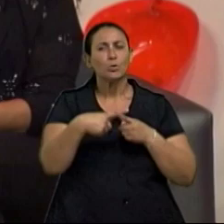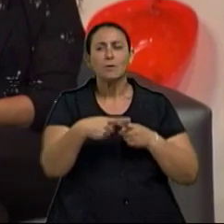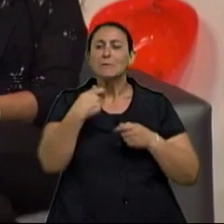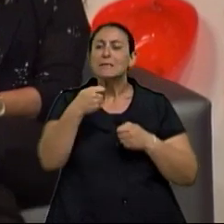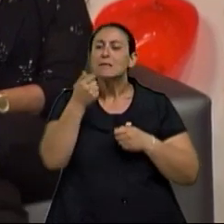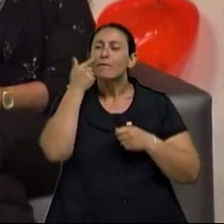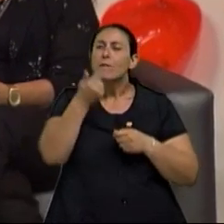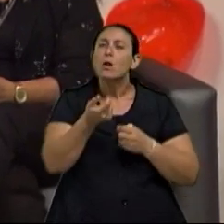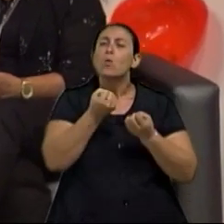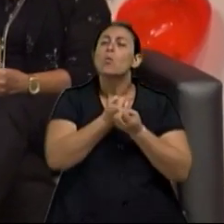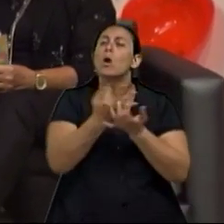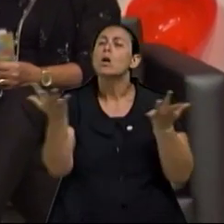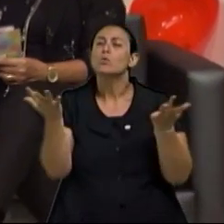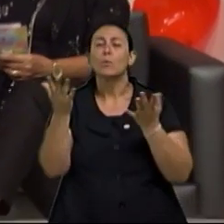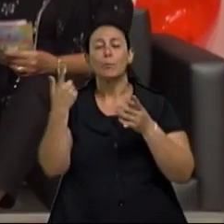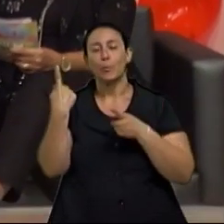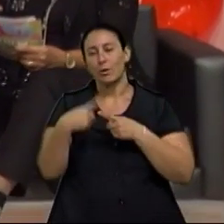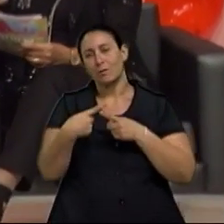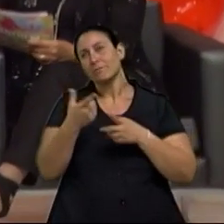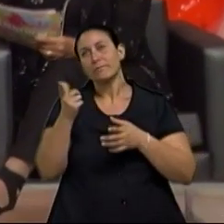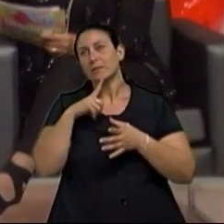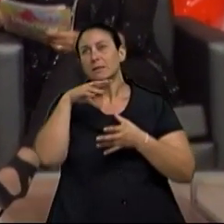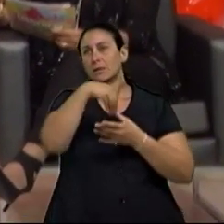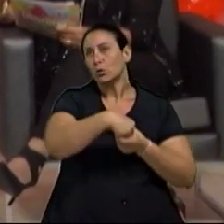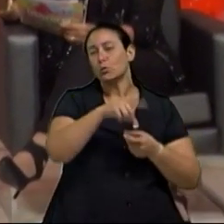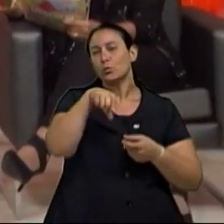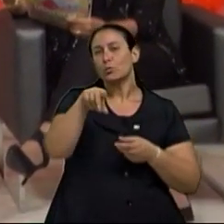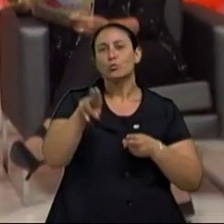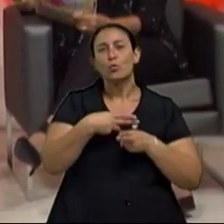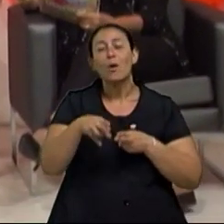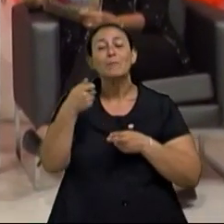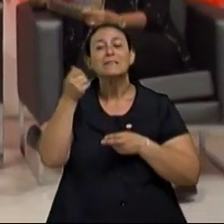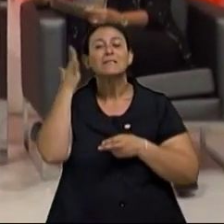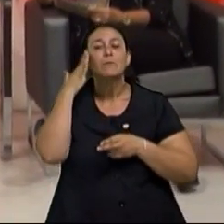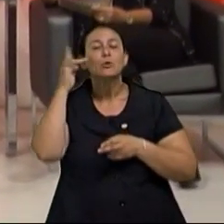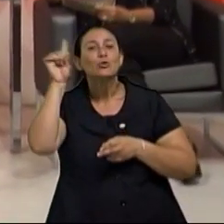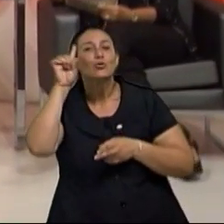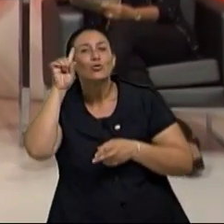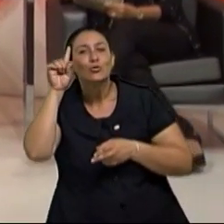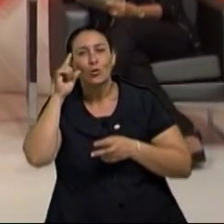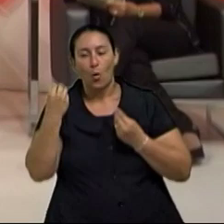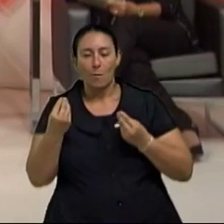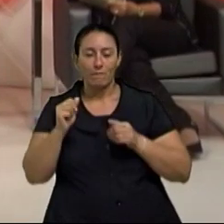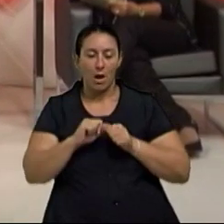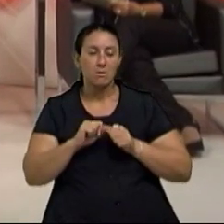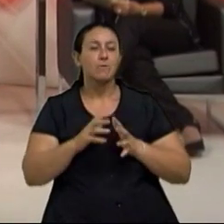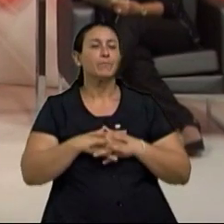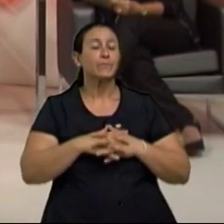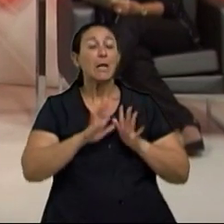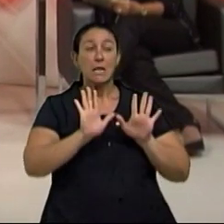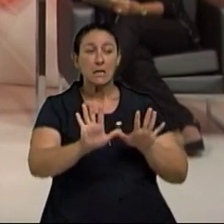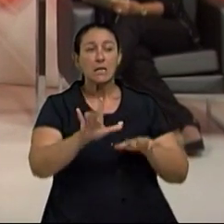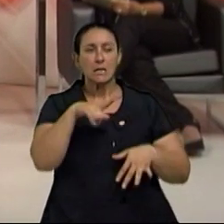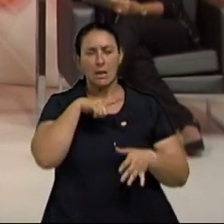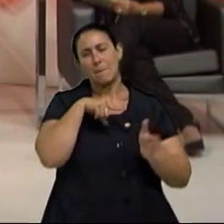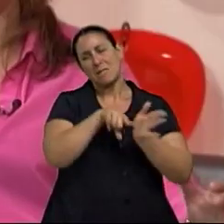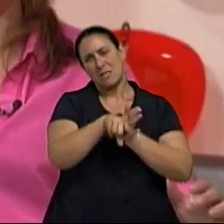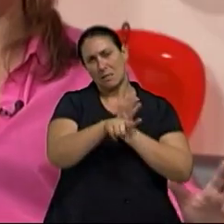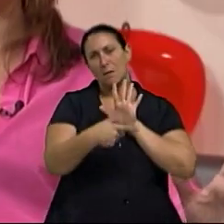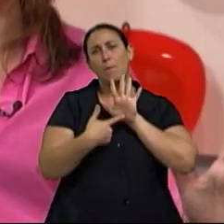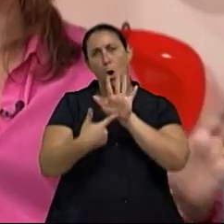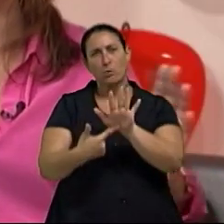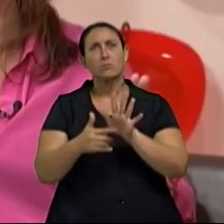quantidade X, no caso de chocolate, para ingerir por dia? Eu vou assim, ó, tem pesquisas que dizem